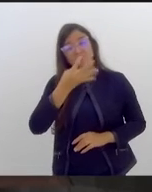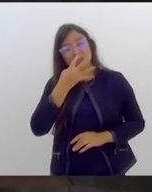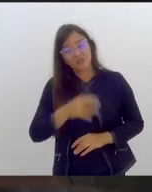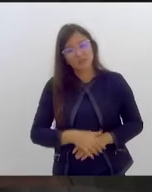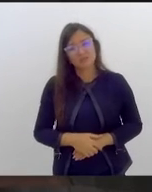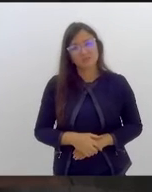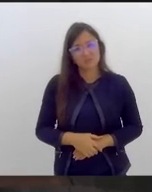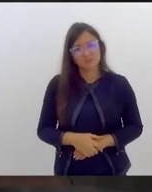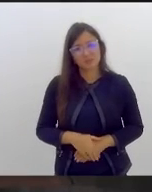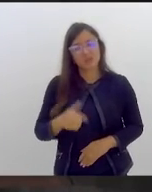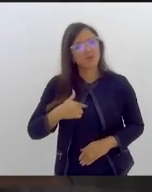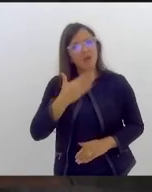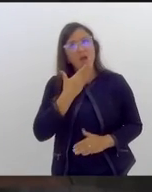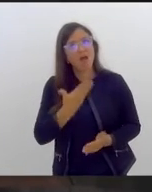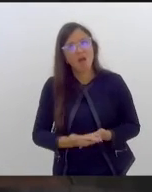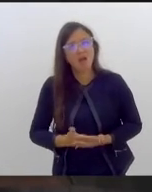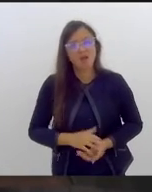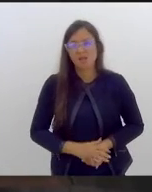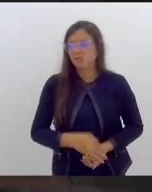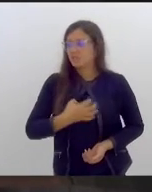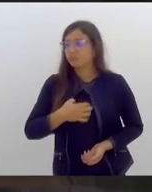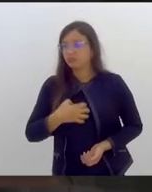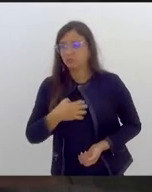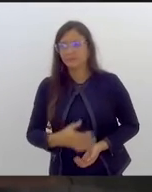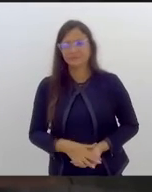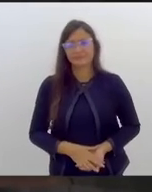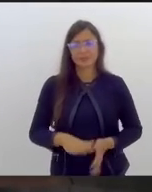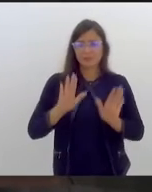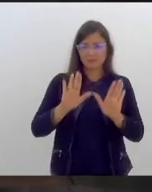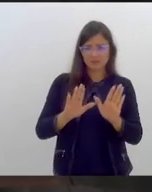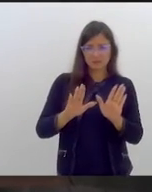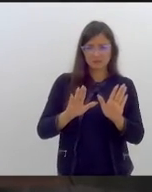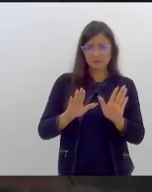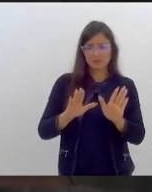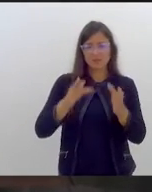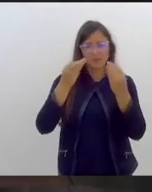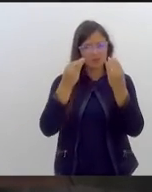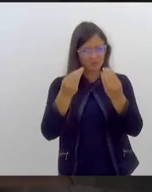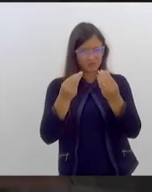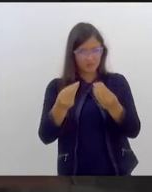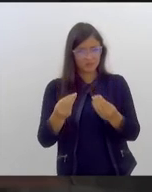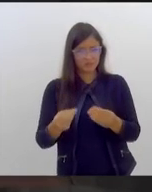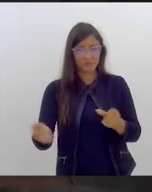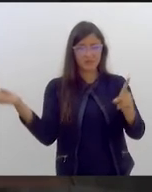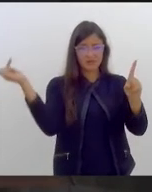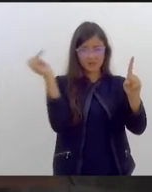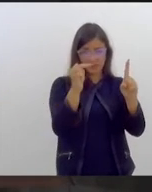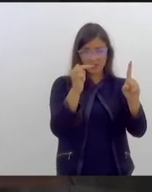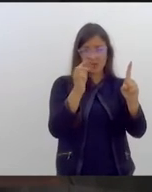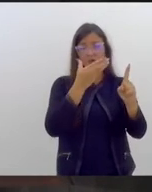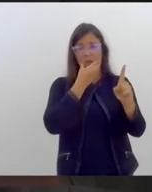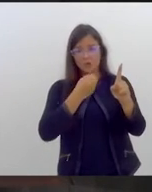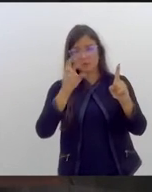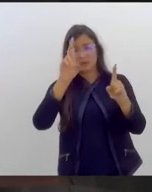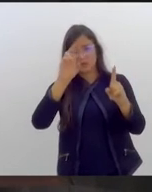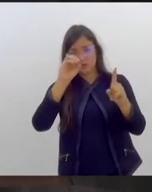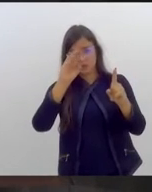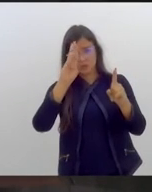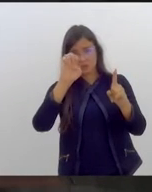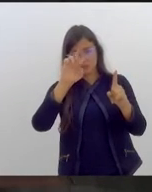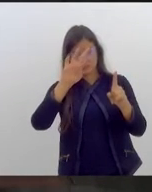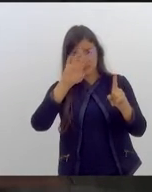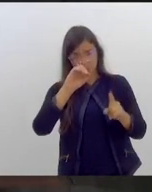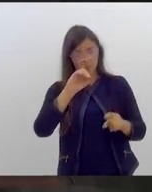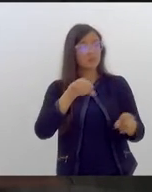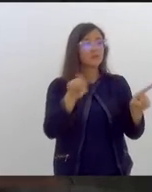causou estarrencimento indignação Mas enfim o episódio envolvendo Roberto Jefferson é atitude do Presidente da República